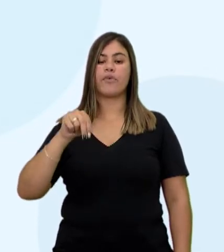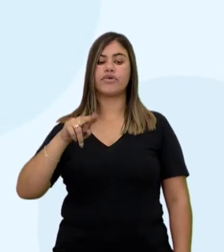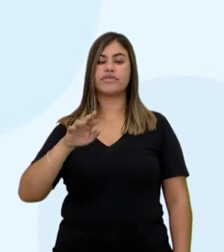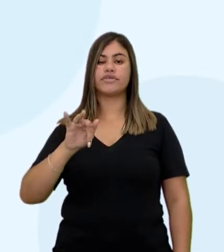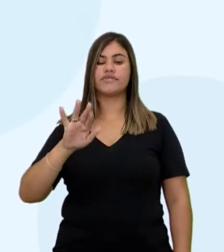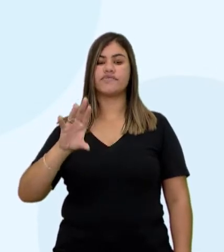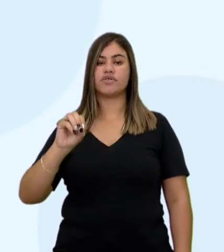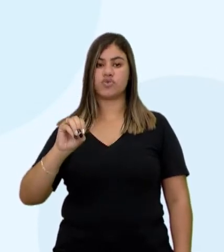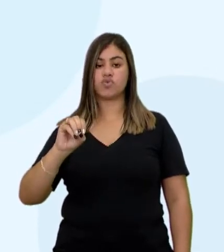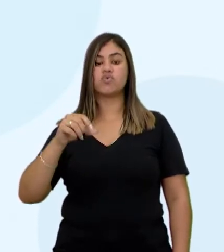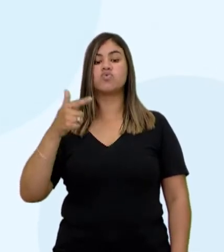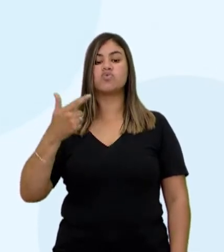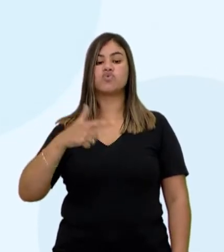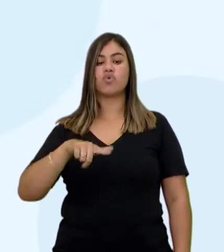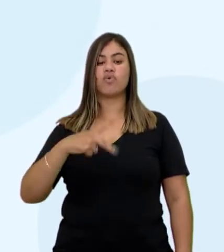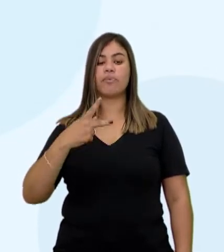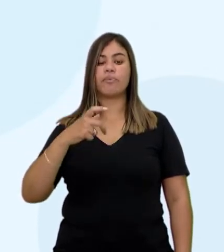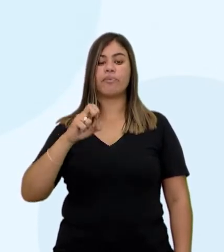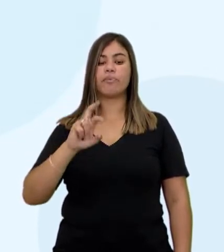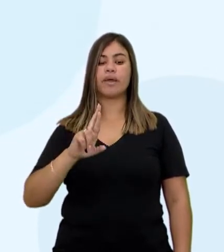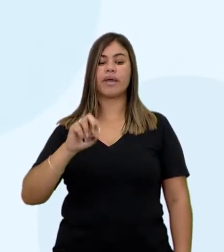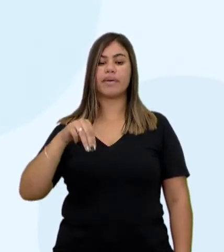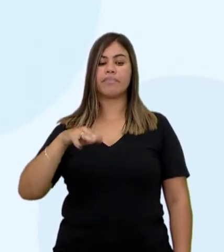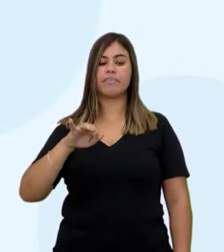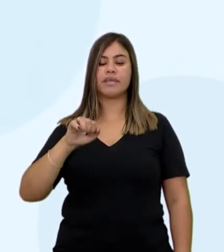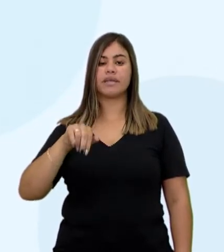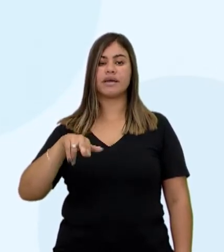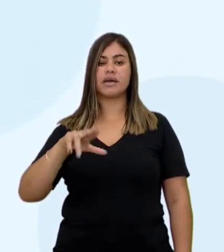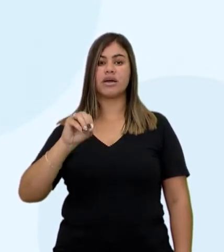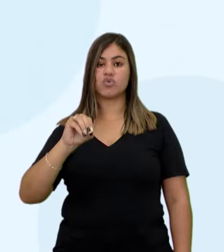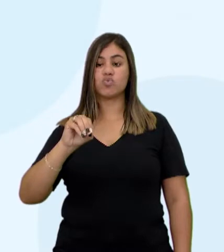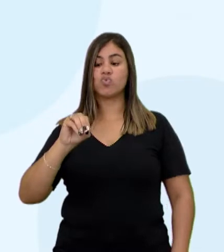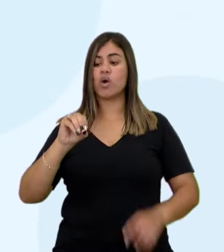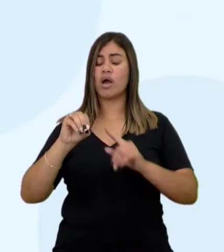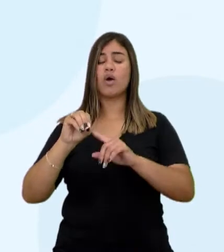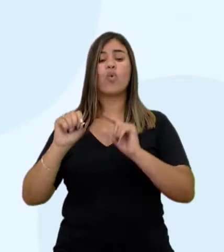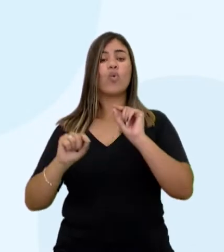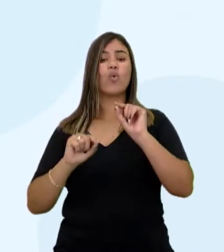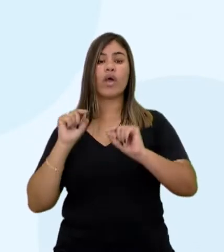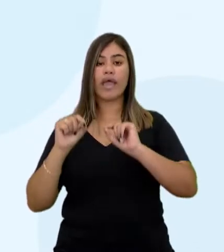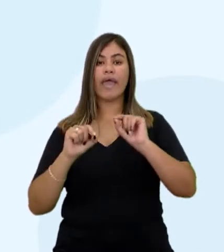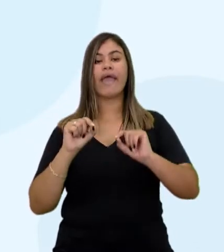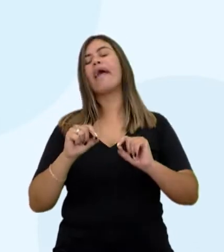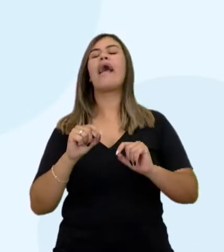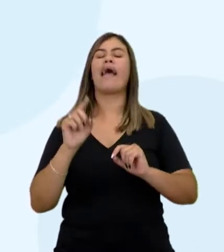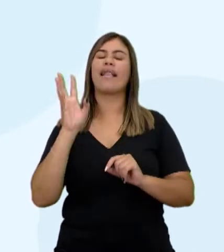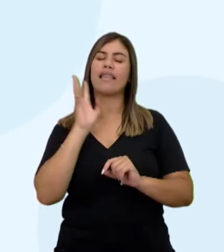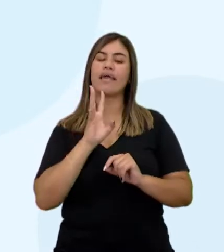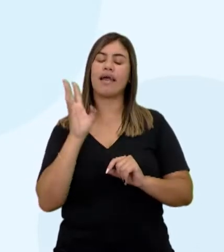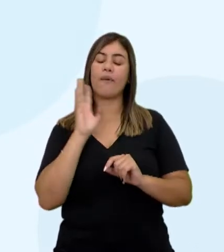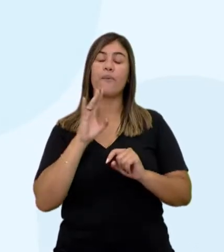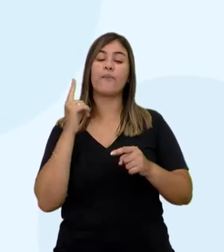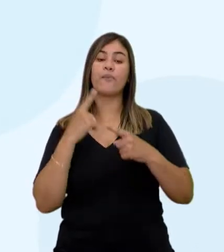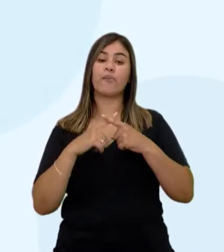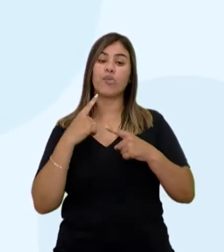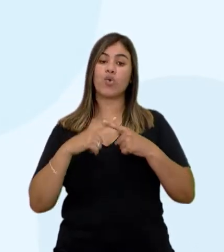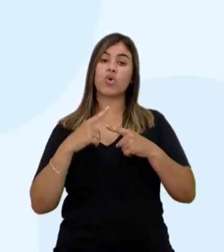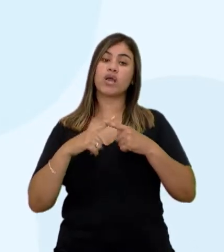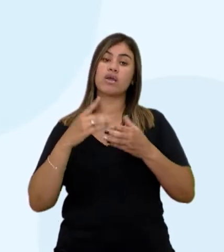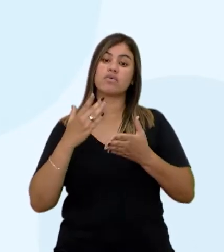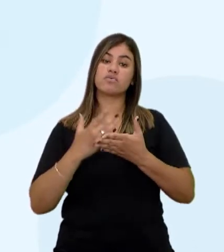era paleozoica, né? E esse período aí, ele é interessante, né, porque ele começa a ter aí já